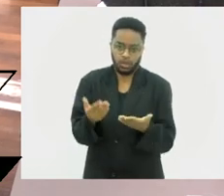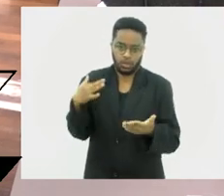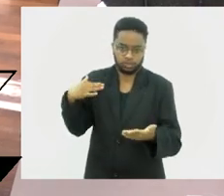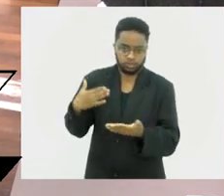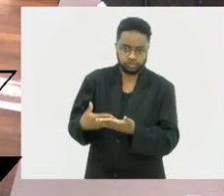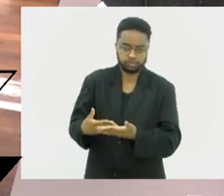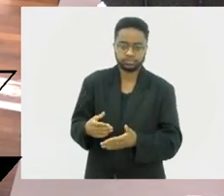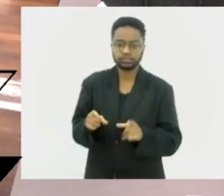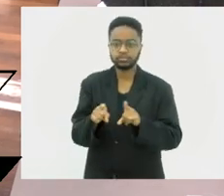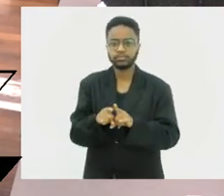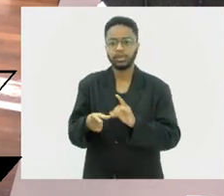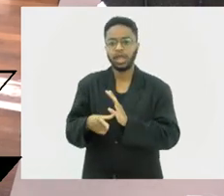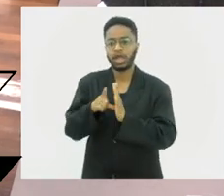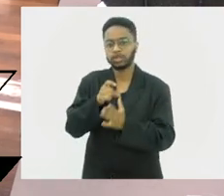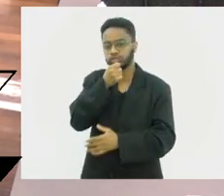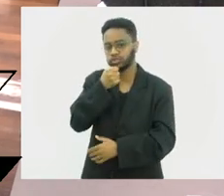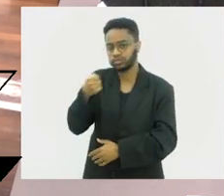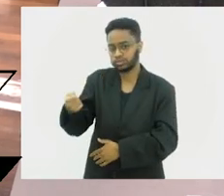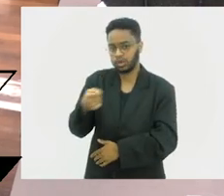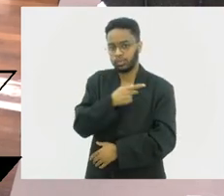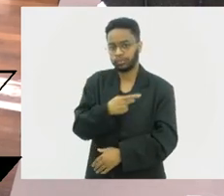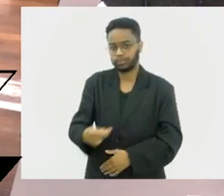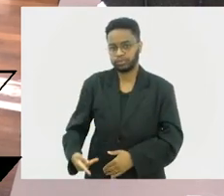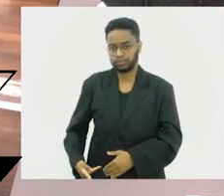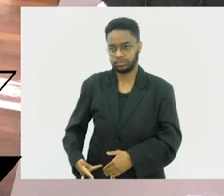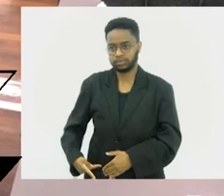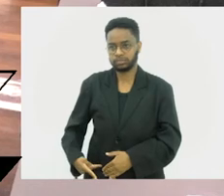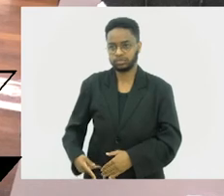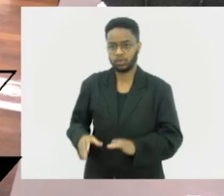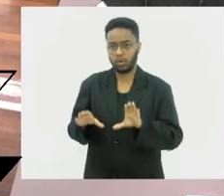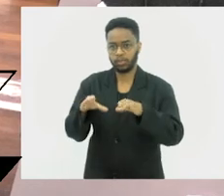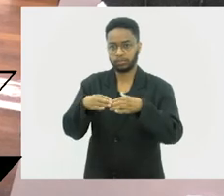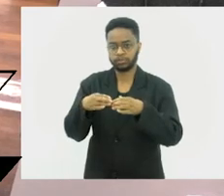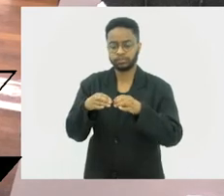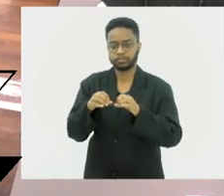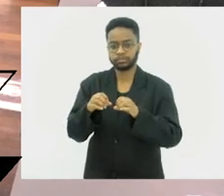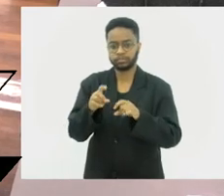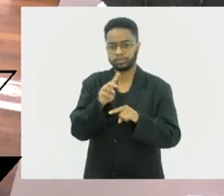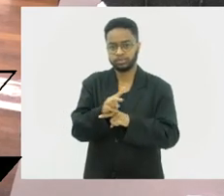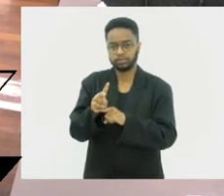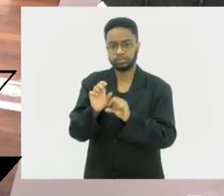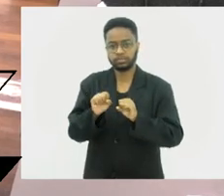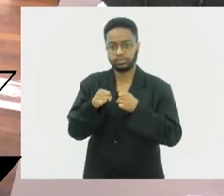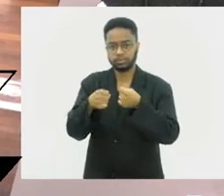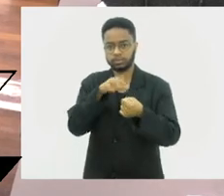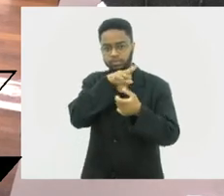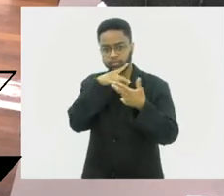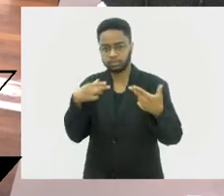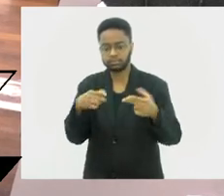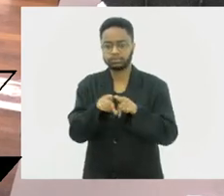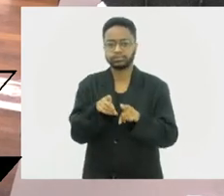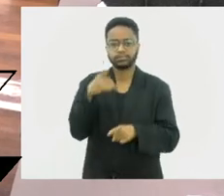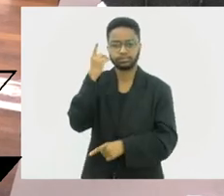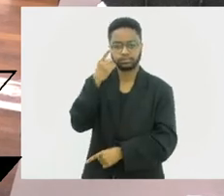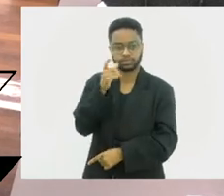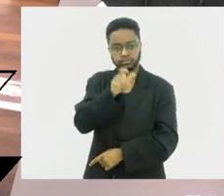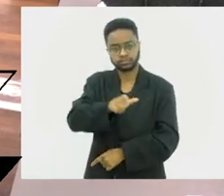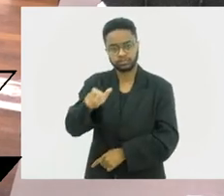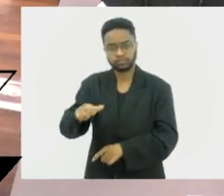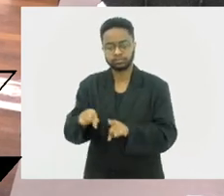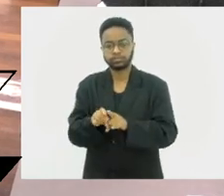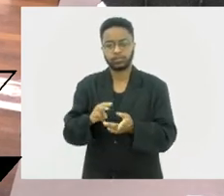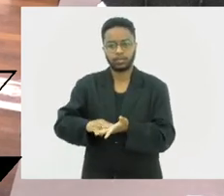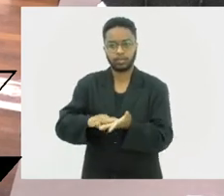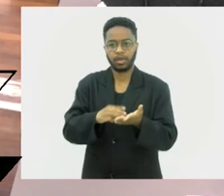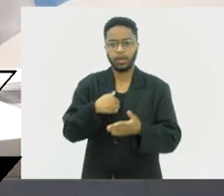antes de passar a palavra para o presidente da Comissão de Proteção e Defesa dos Animais, para os demais deputados e demais membros presentes, eu vou